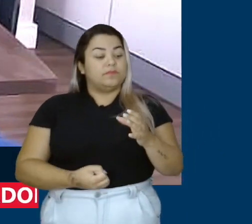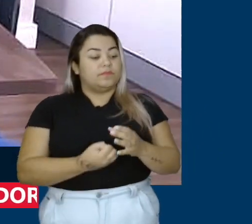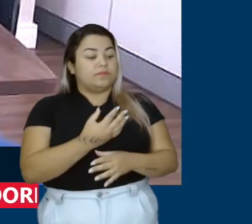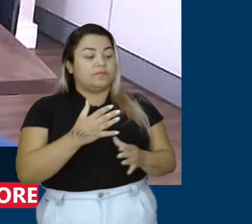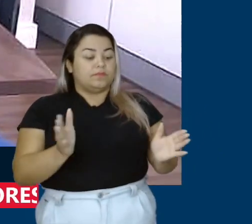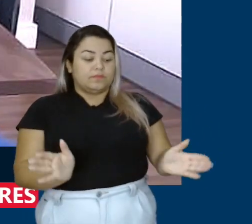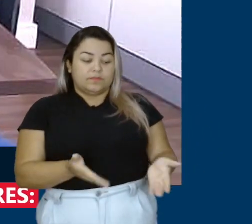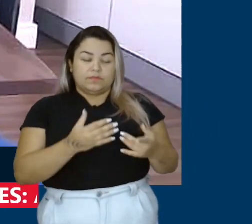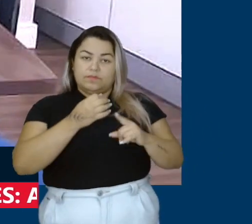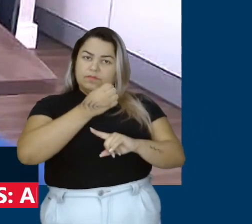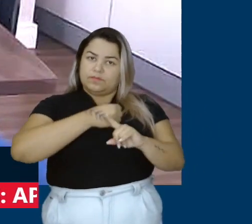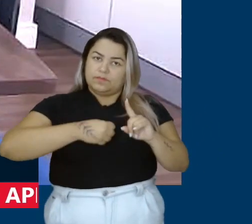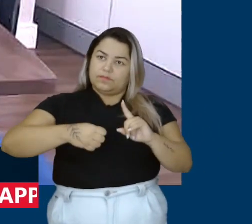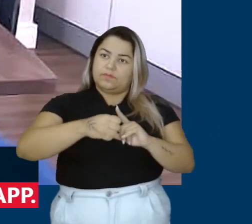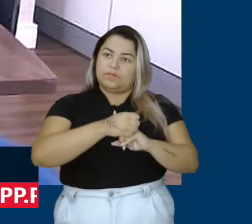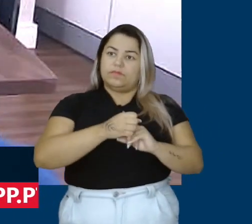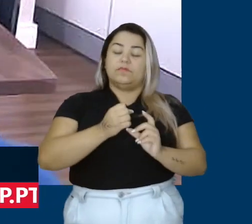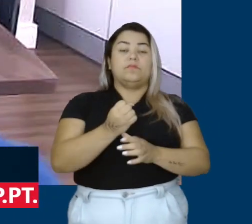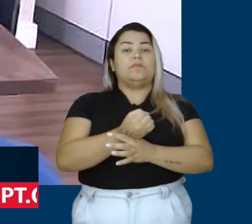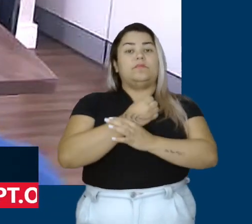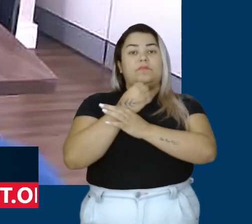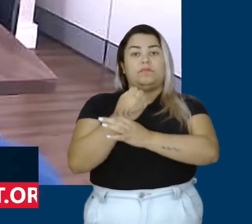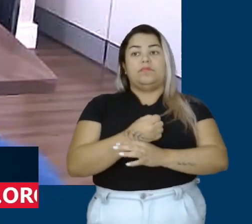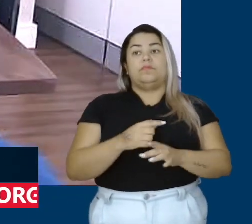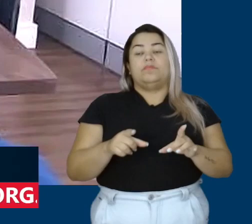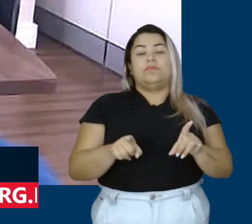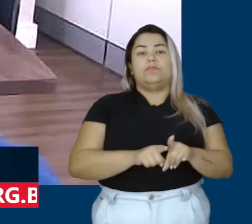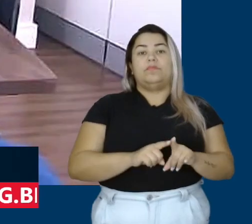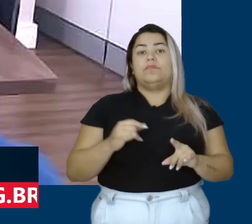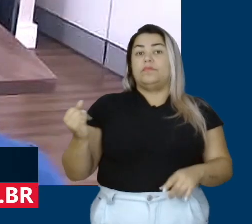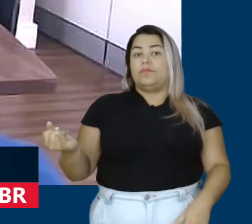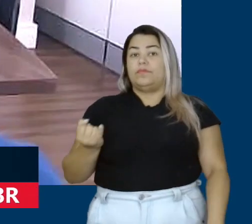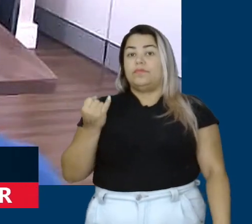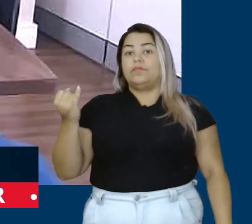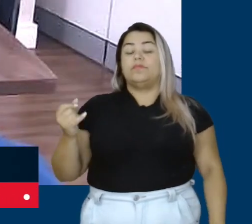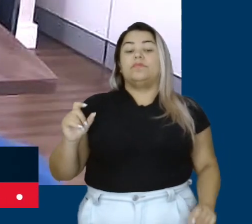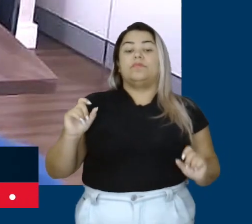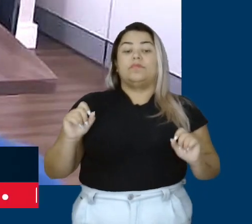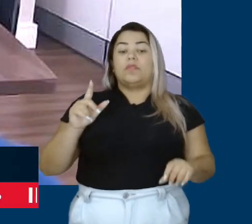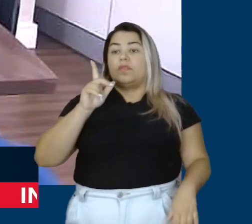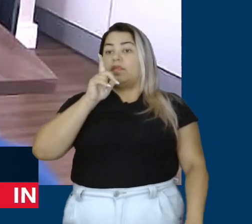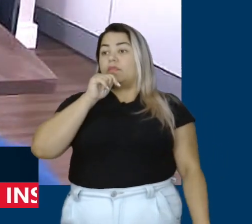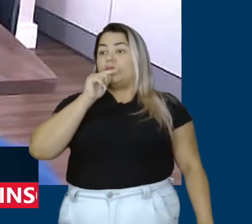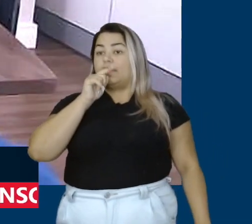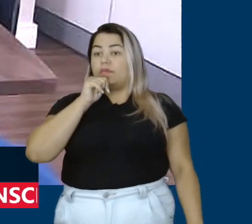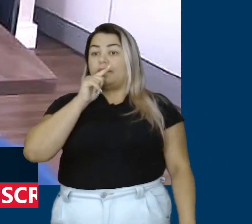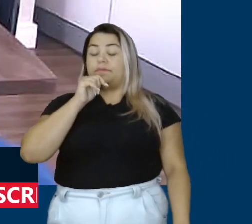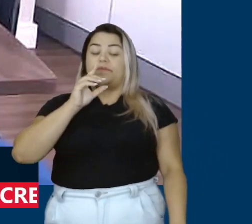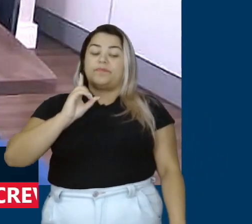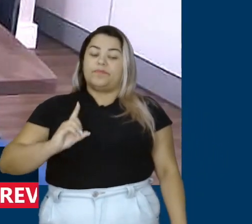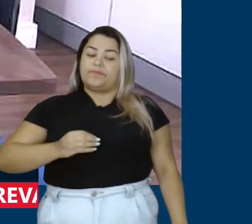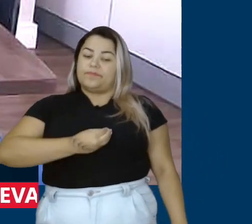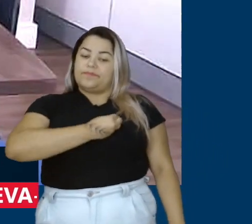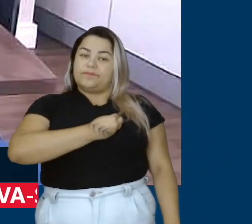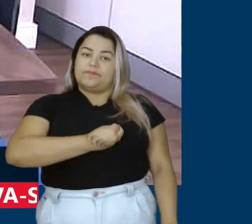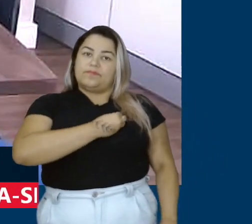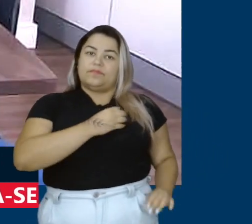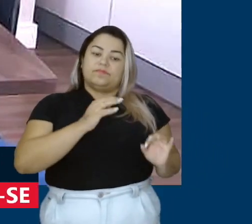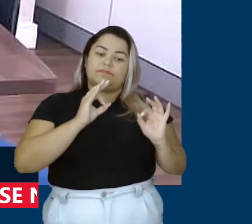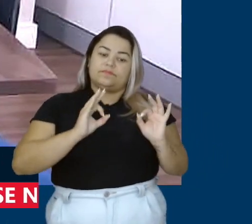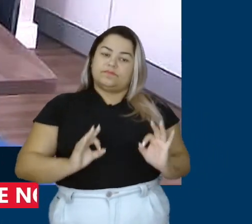promoção social, além da segurança alimentar, que também é fundamental. A água é direito à vida, né? Direito à dignidade.